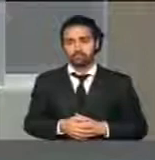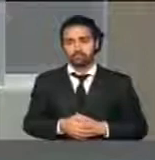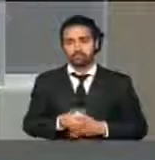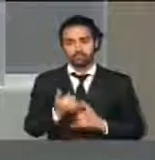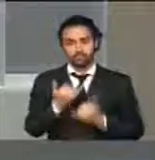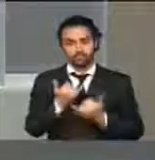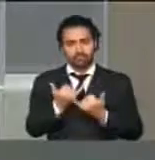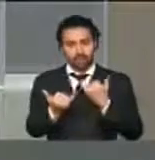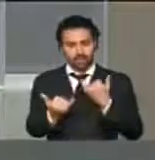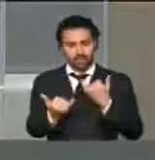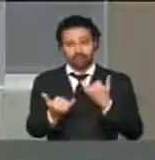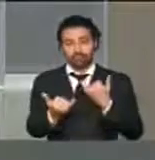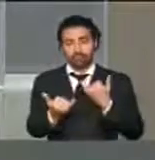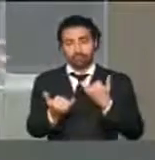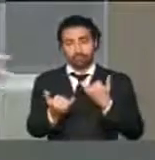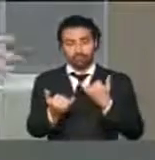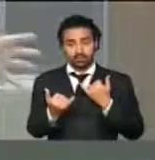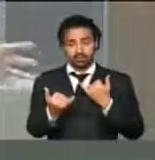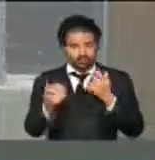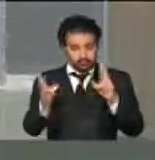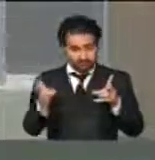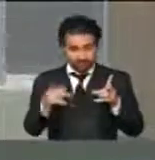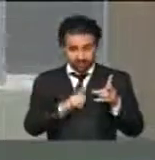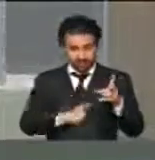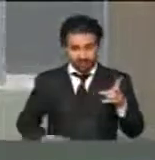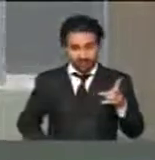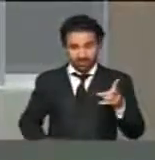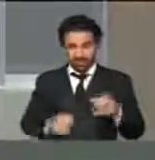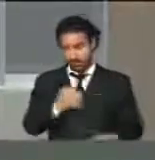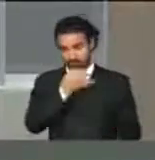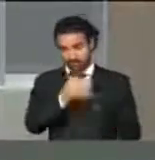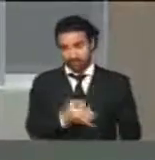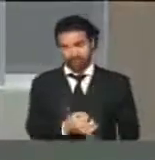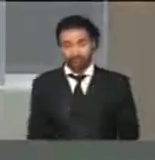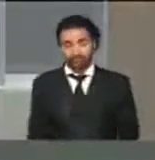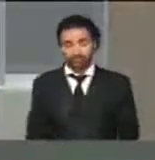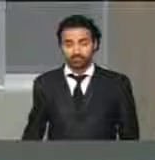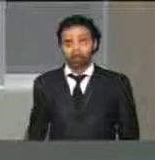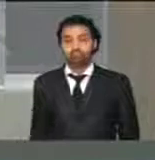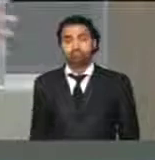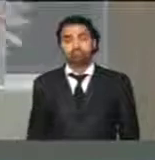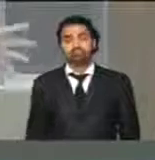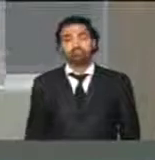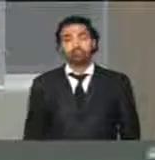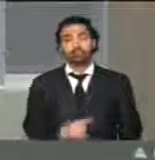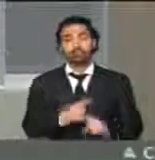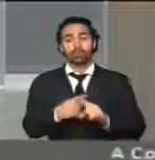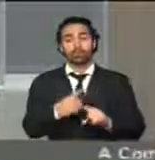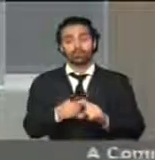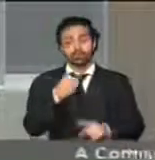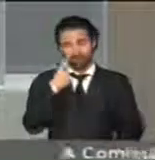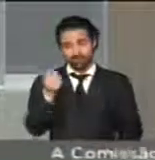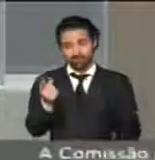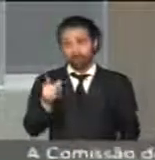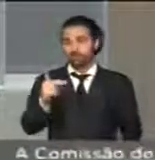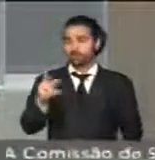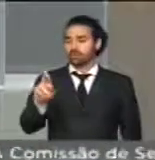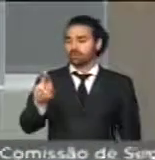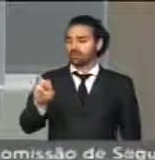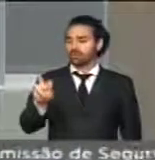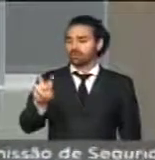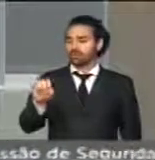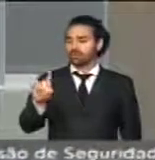visão que o governo tem tido nesse momento, quando vê a previdência social como um